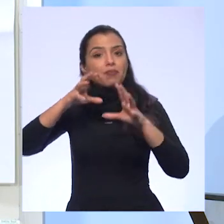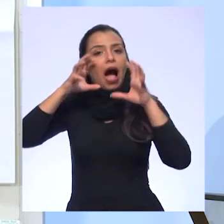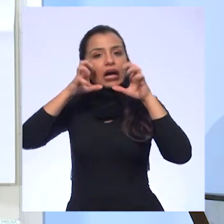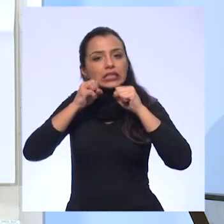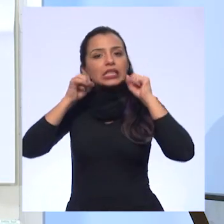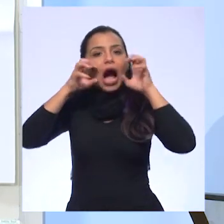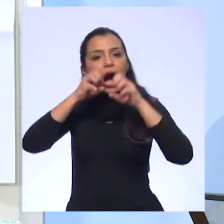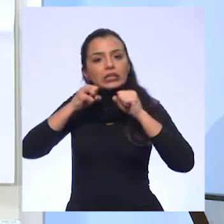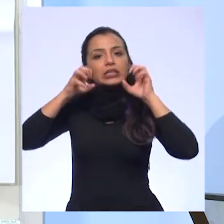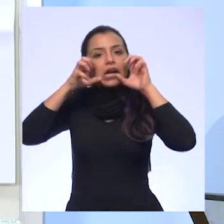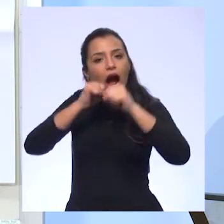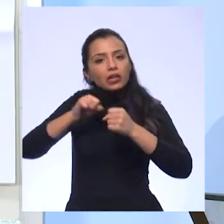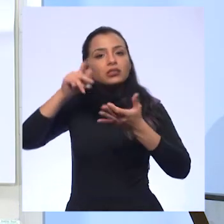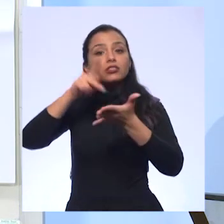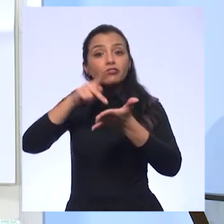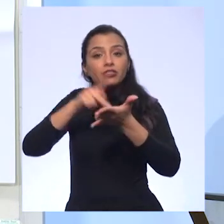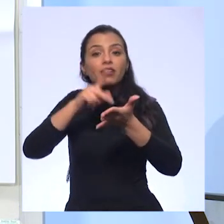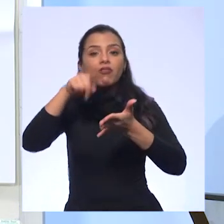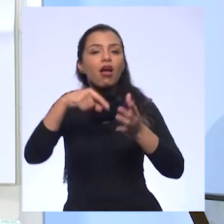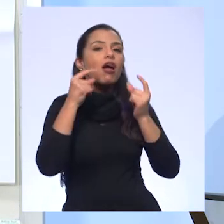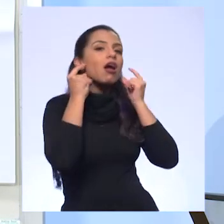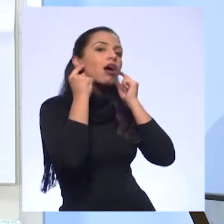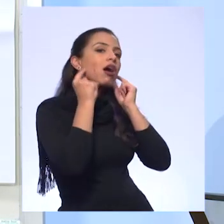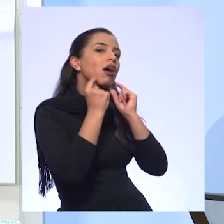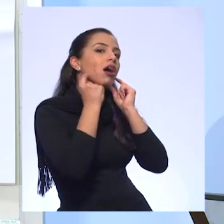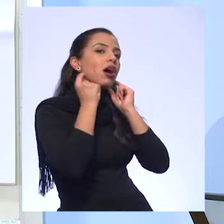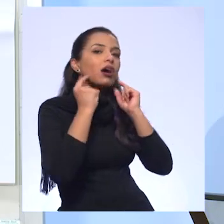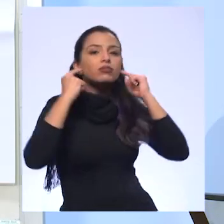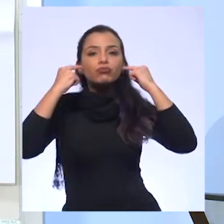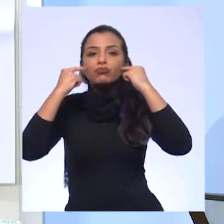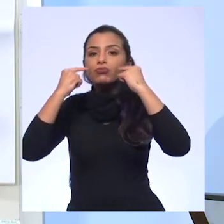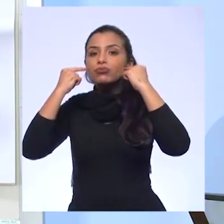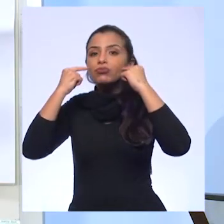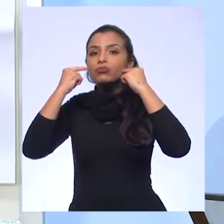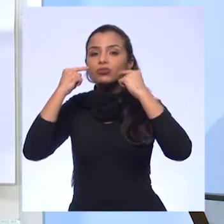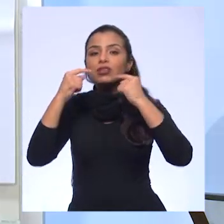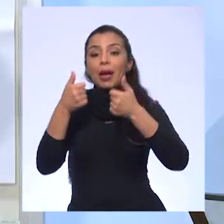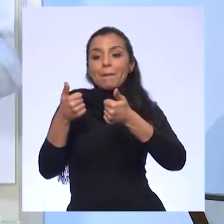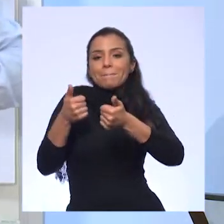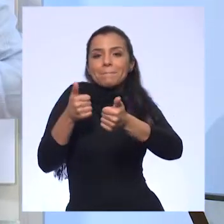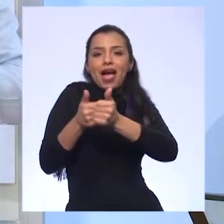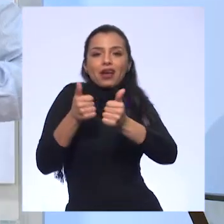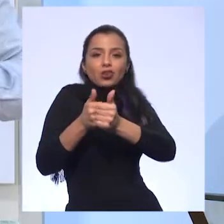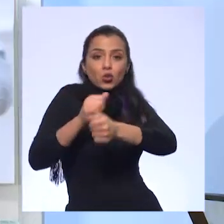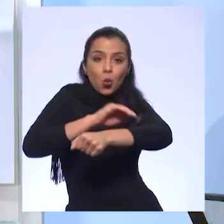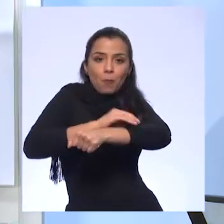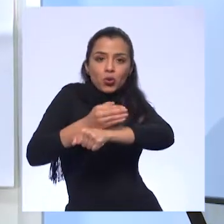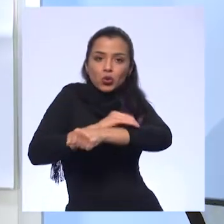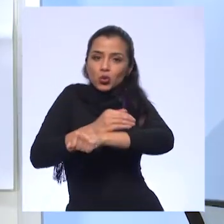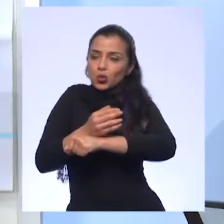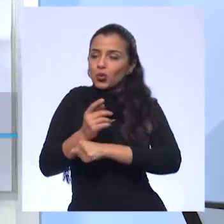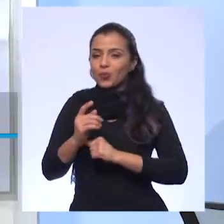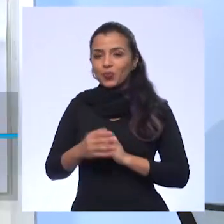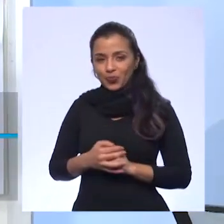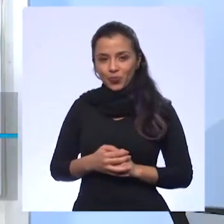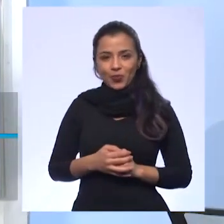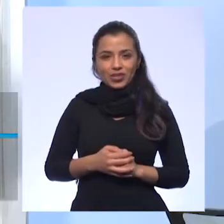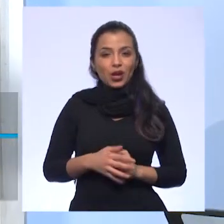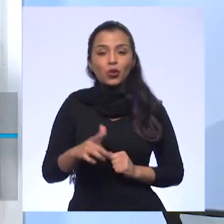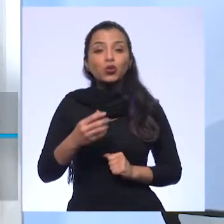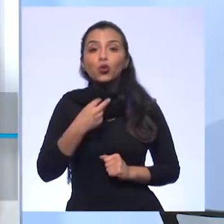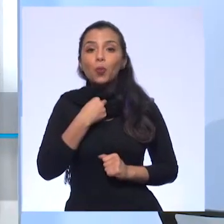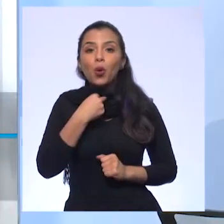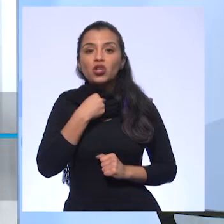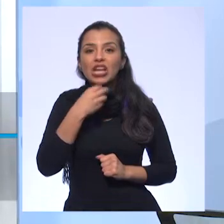estão próximos aqui do músculo, que tem esse poder de... Então, a gente não deve forçar os dentes da frente.